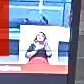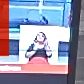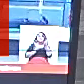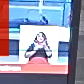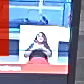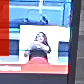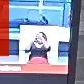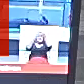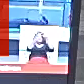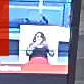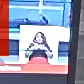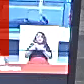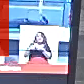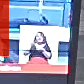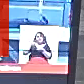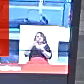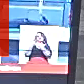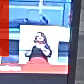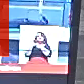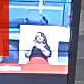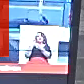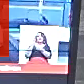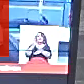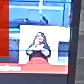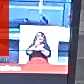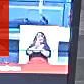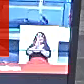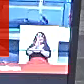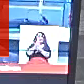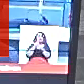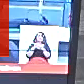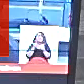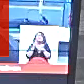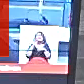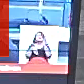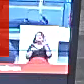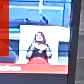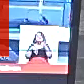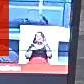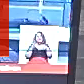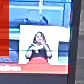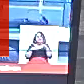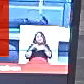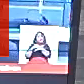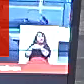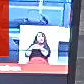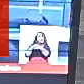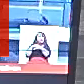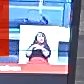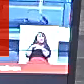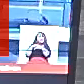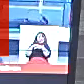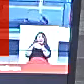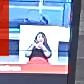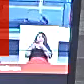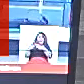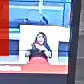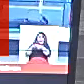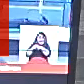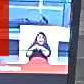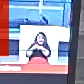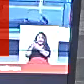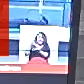compete ao Estado. O que eu quis dizer é talvez em conversações, fazer uma parceria com os órgãos